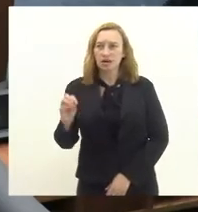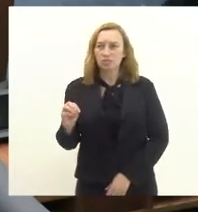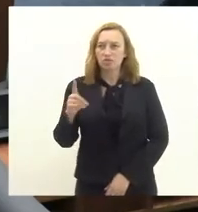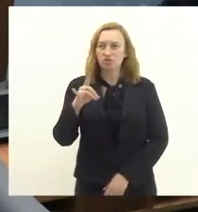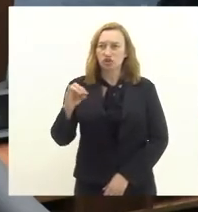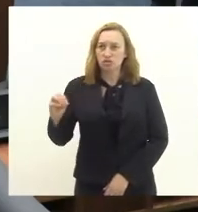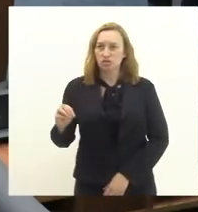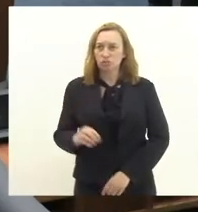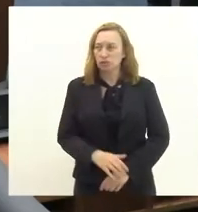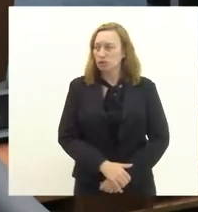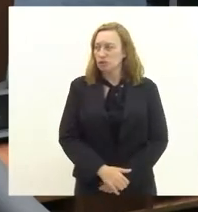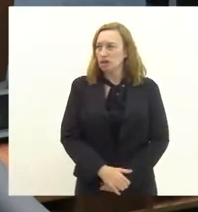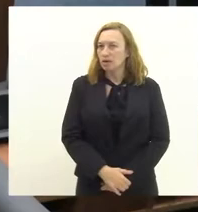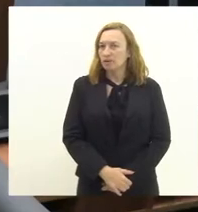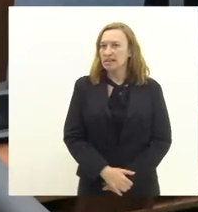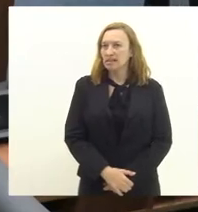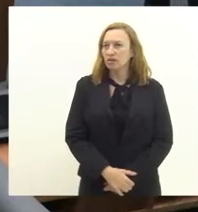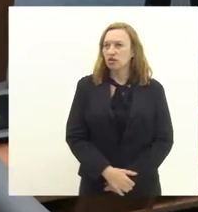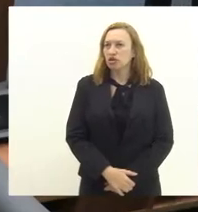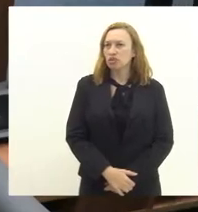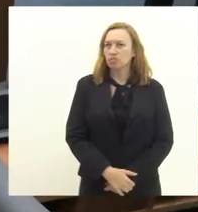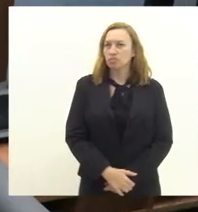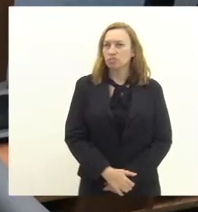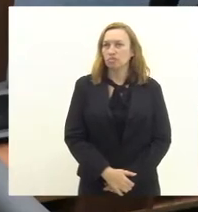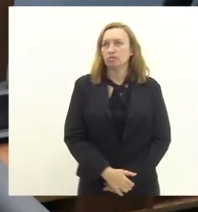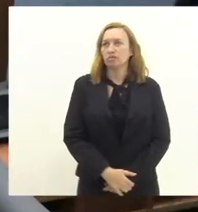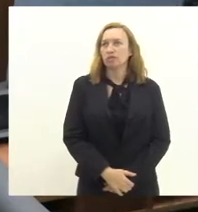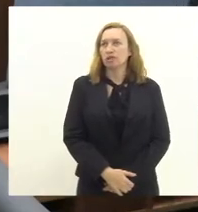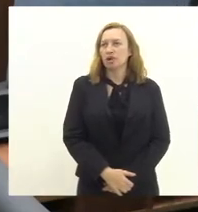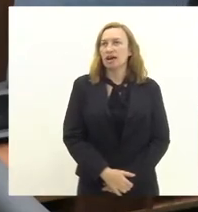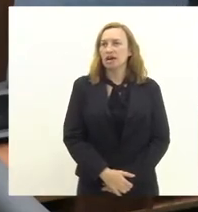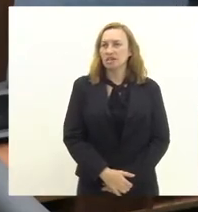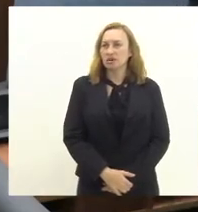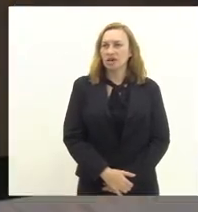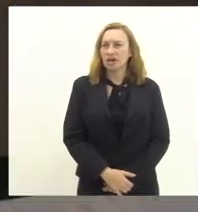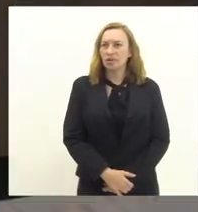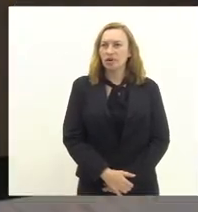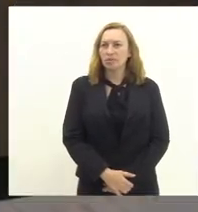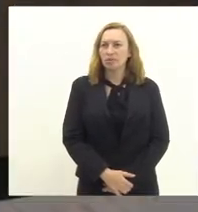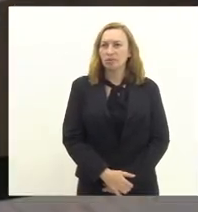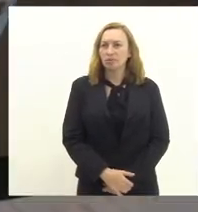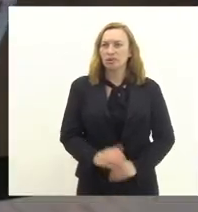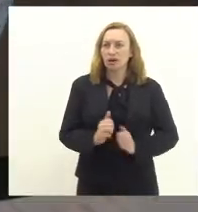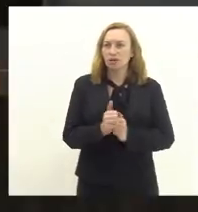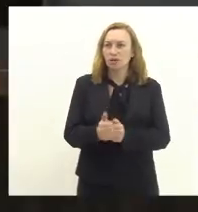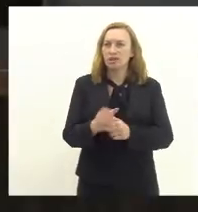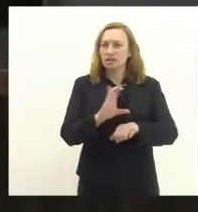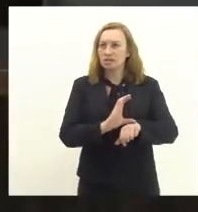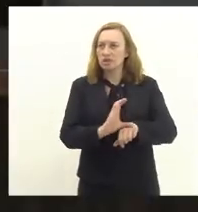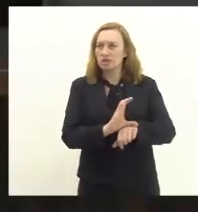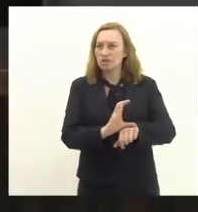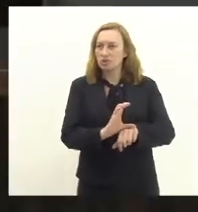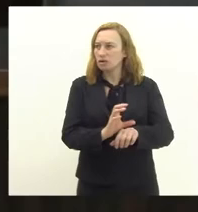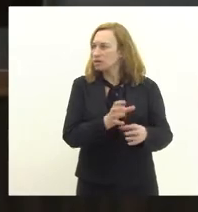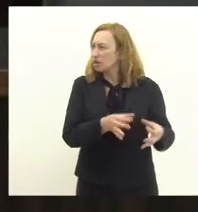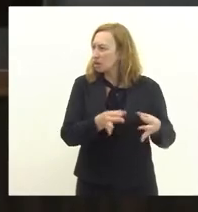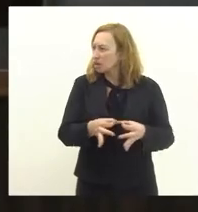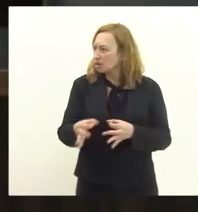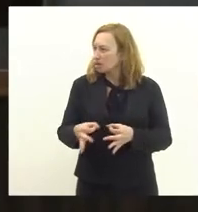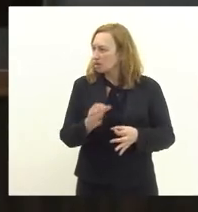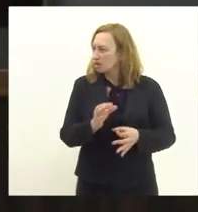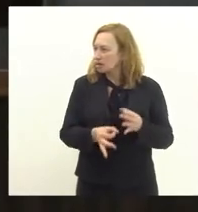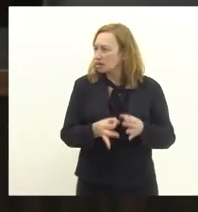Transporte. É o município mais frágil para mim. Acompanhe o CCJ, senhor presidente. Pela Comissão de Orçamento, deputado Márcio